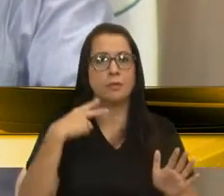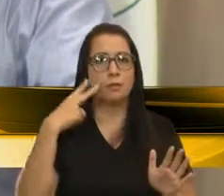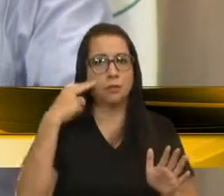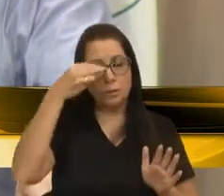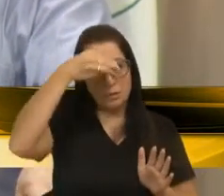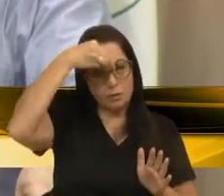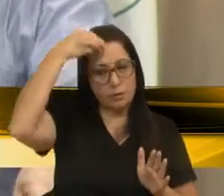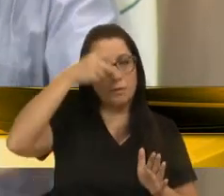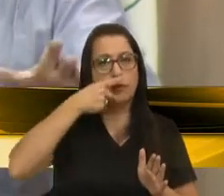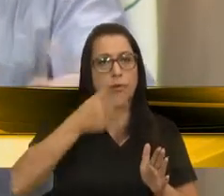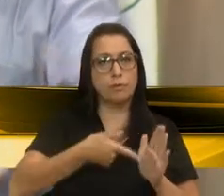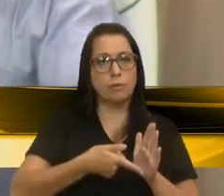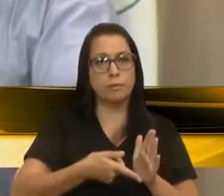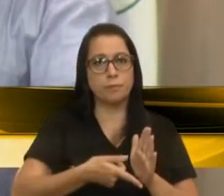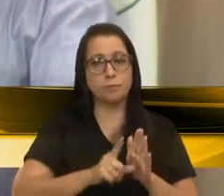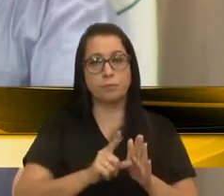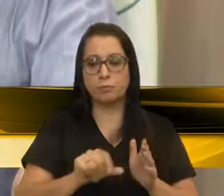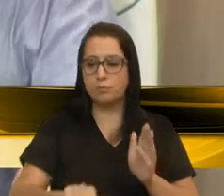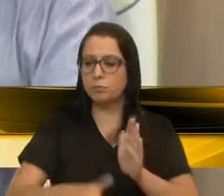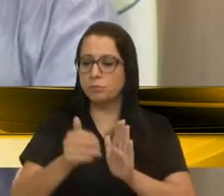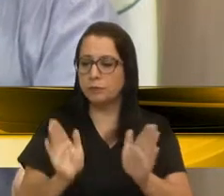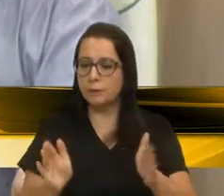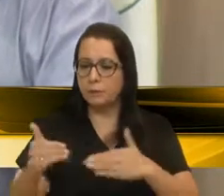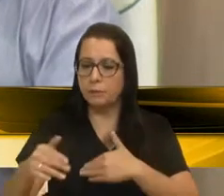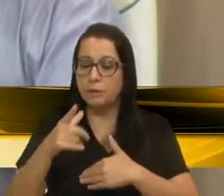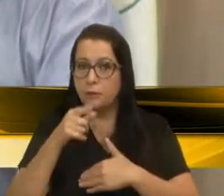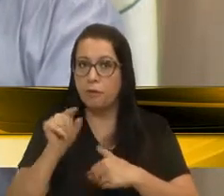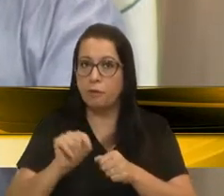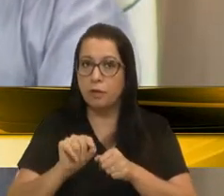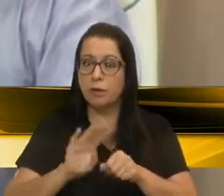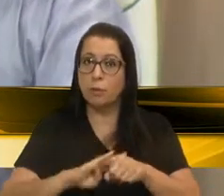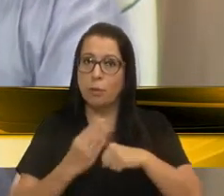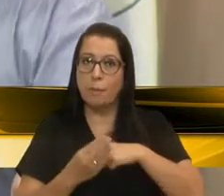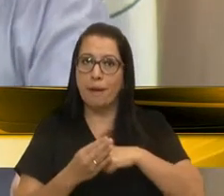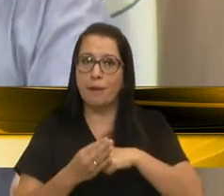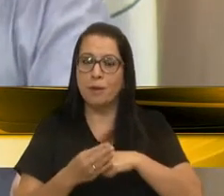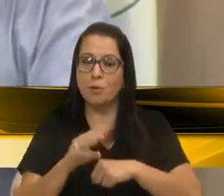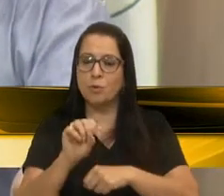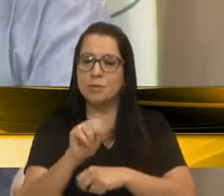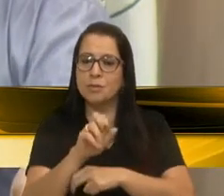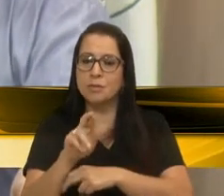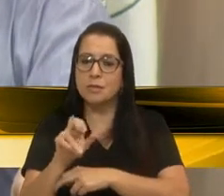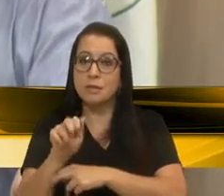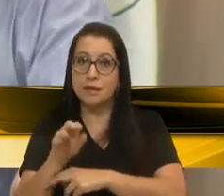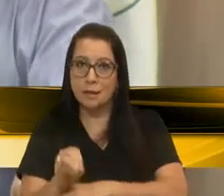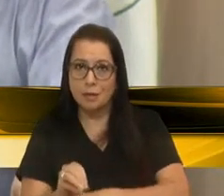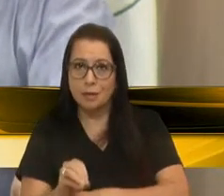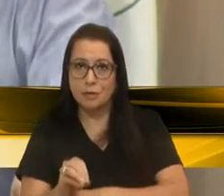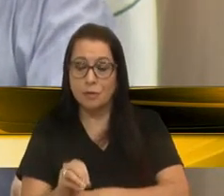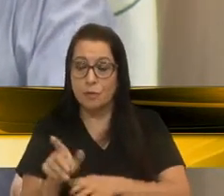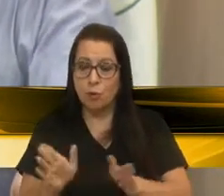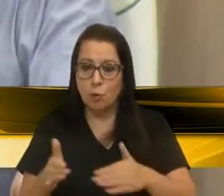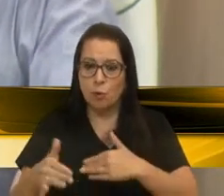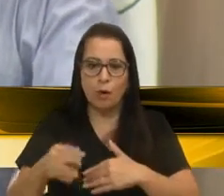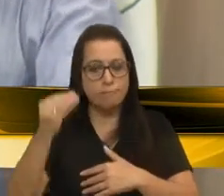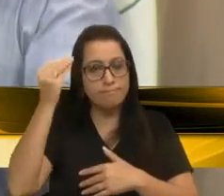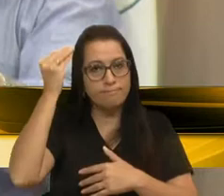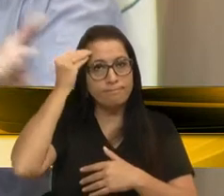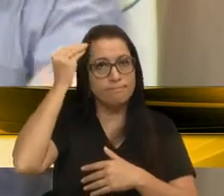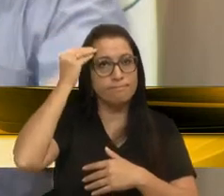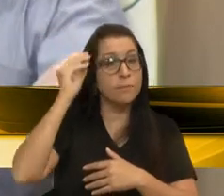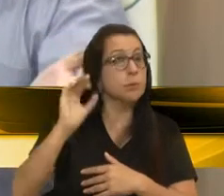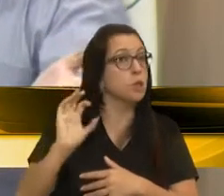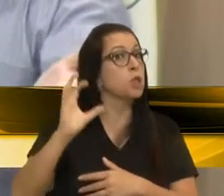até me comentava, não, o primeiro tanque de fato foi feito lá no Serrano, mas foi um tanque experimental, né, e que se